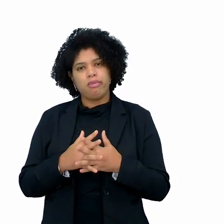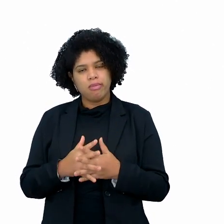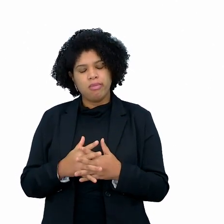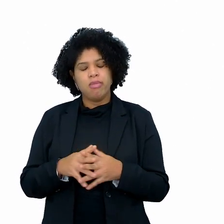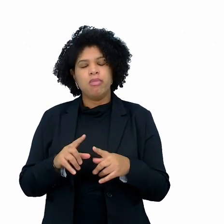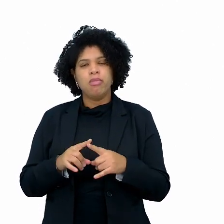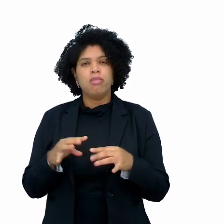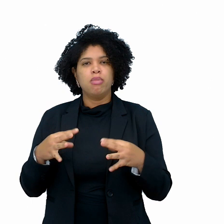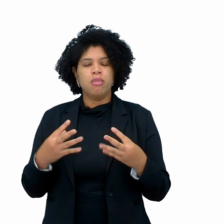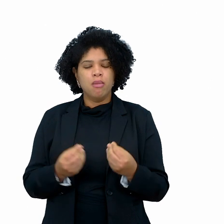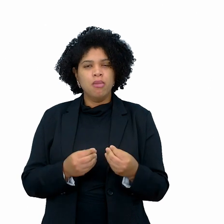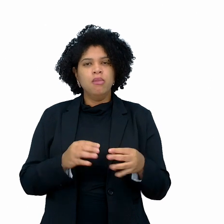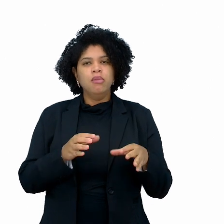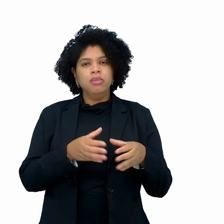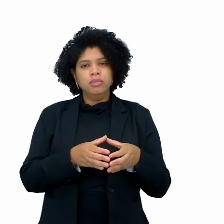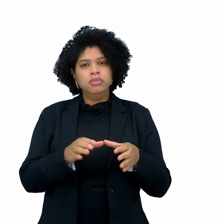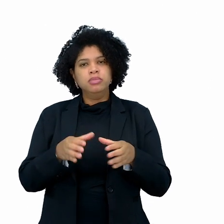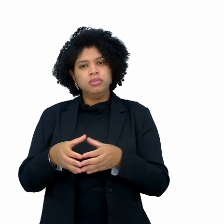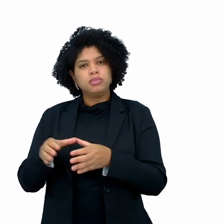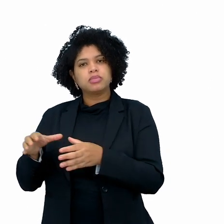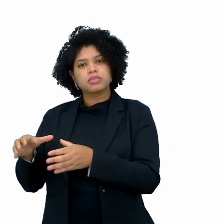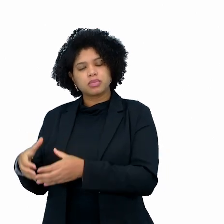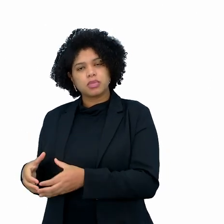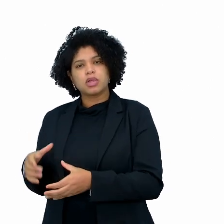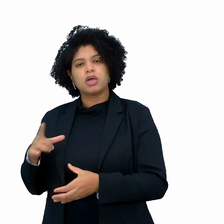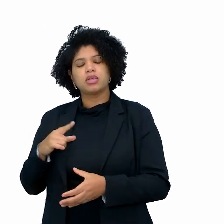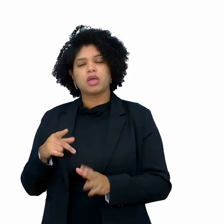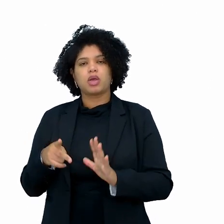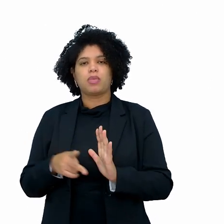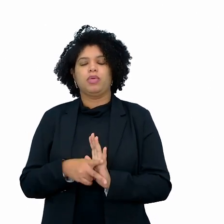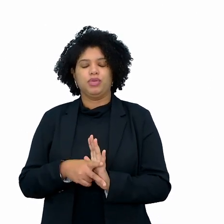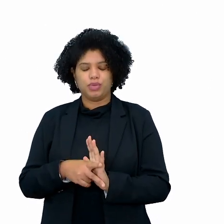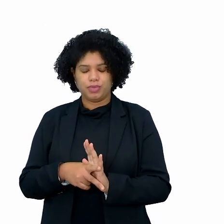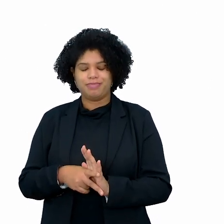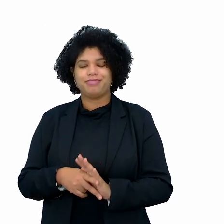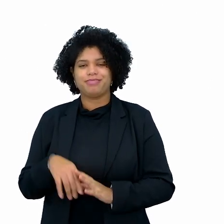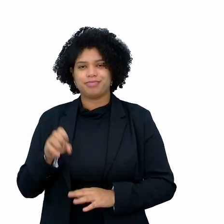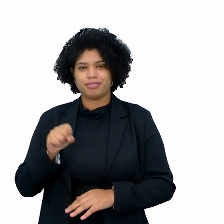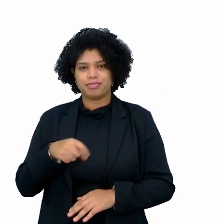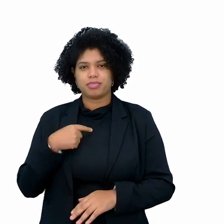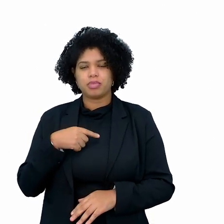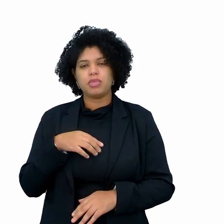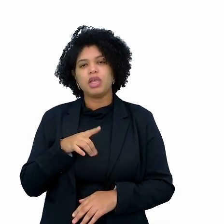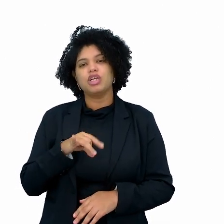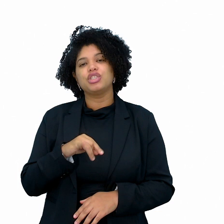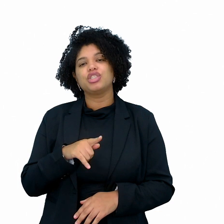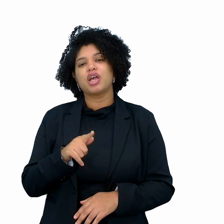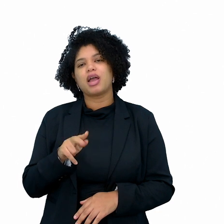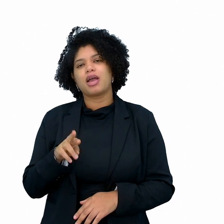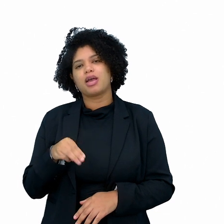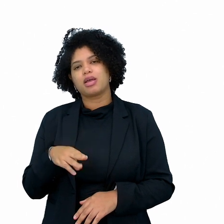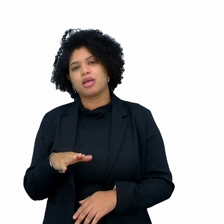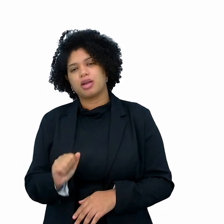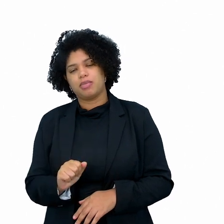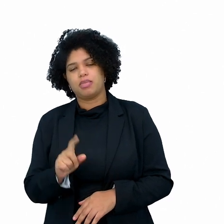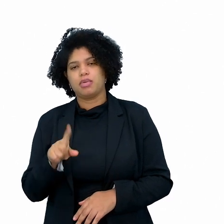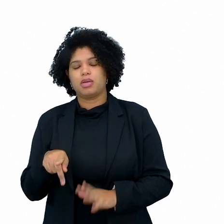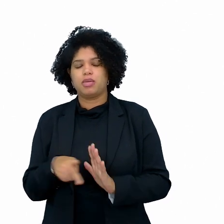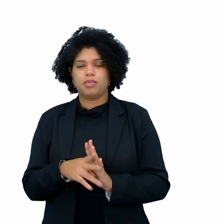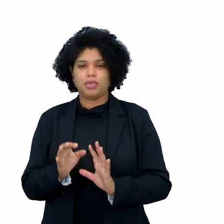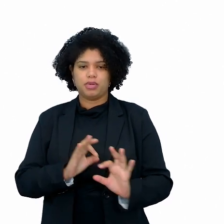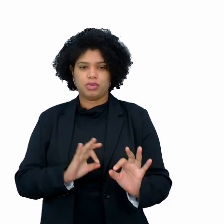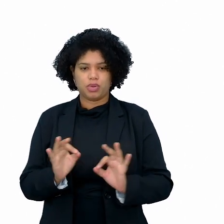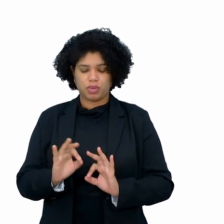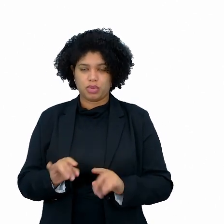esses conjuntos são representados com aquelas elipses e são chamados de diagrama de Venn. Ele é um organizador também, assim